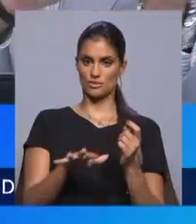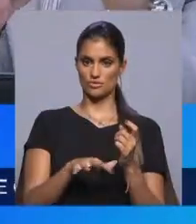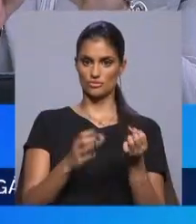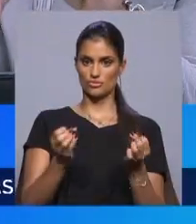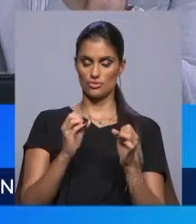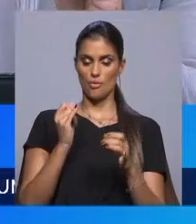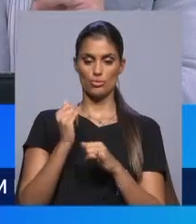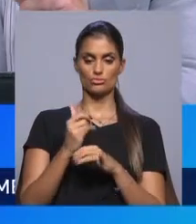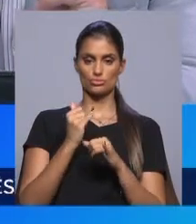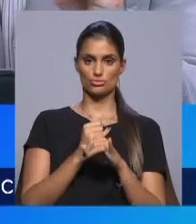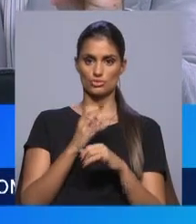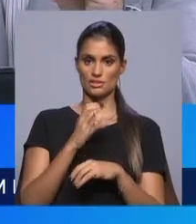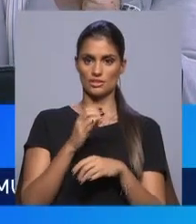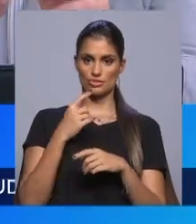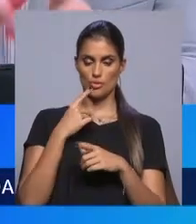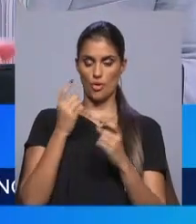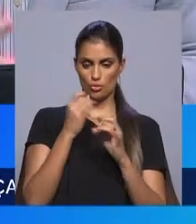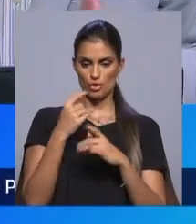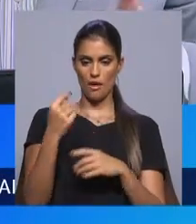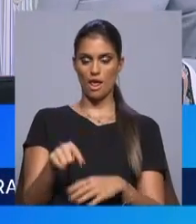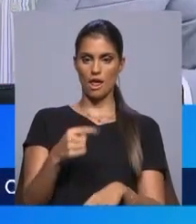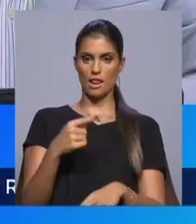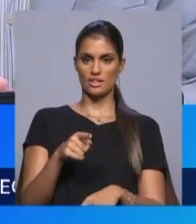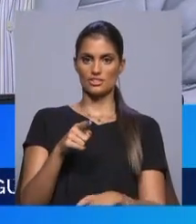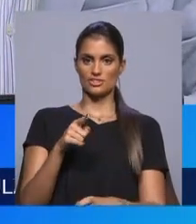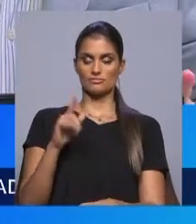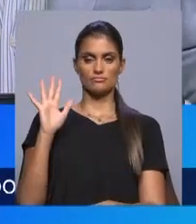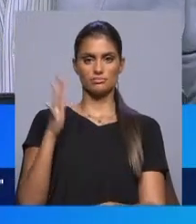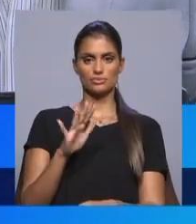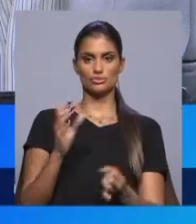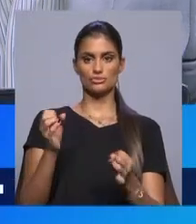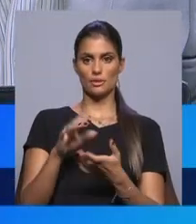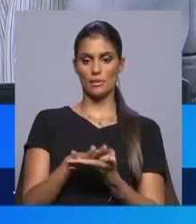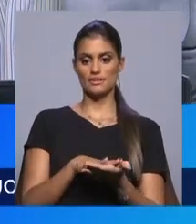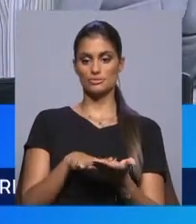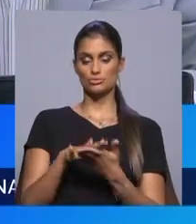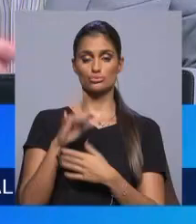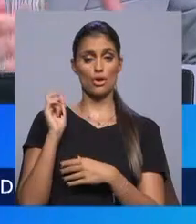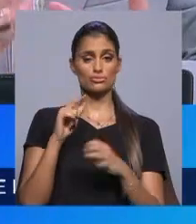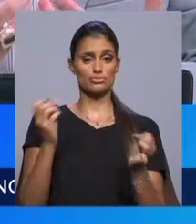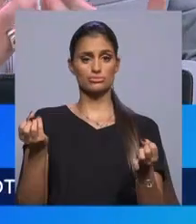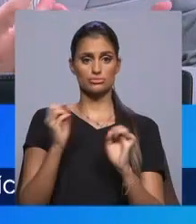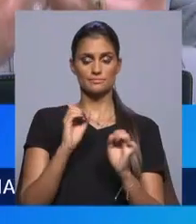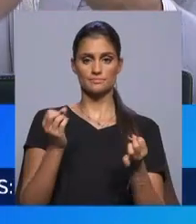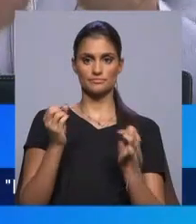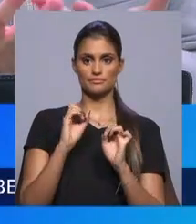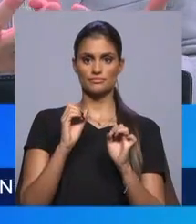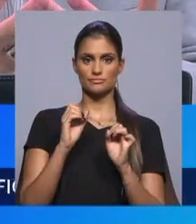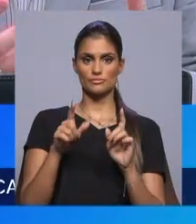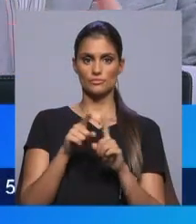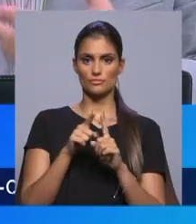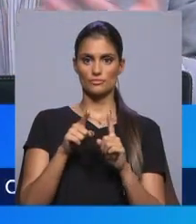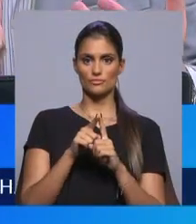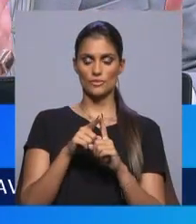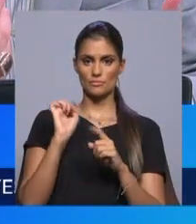em outros, os cientistas chegam a uma conclusão. Estes raios cósmicos não têm origem no Sol. Portanto, não foi propriamente uma tempestade